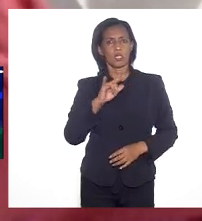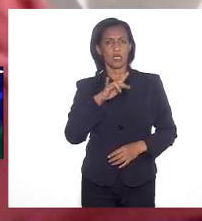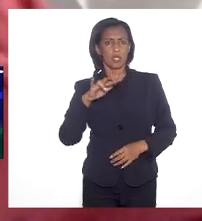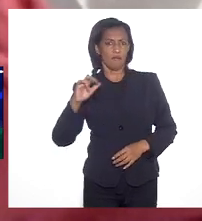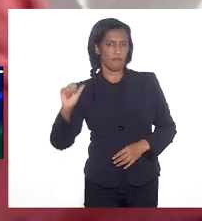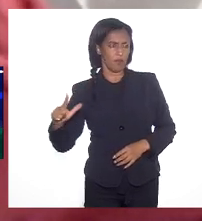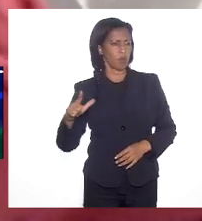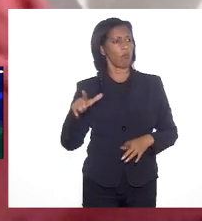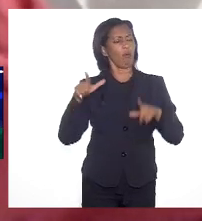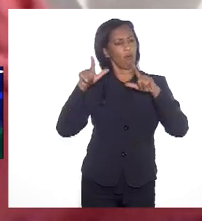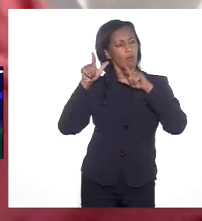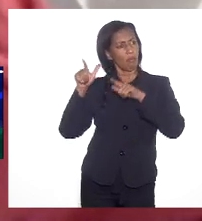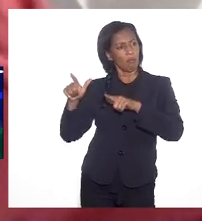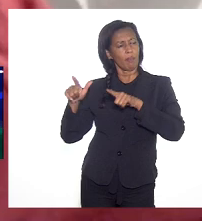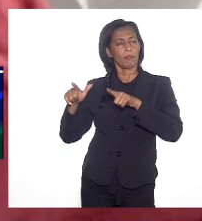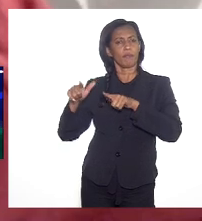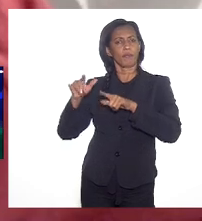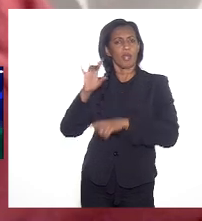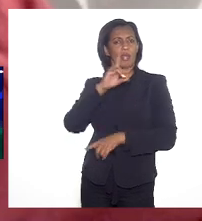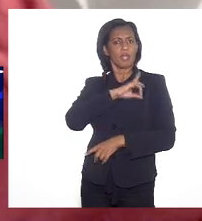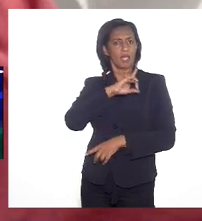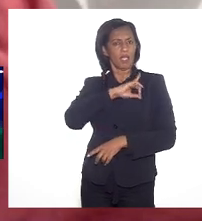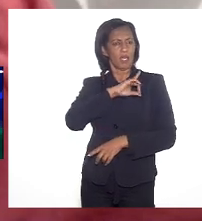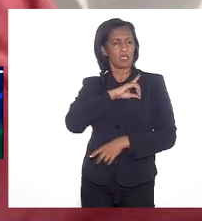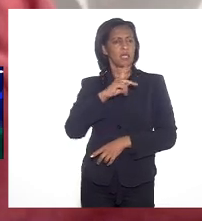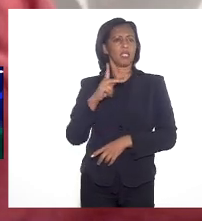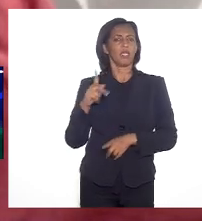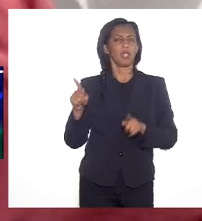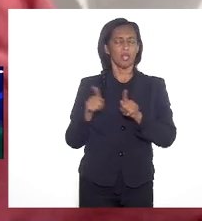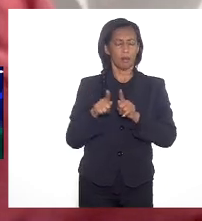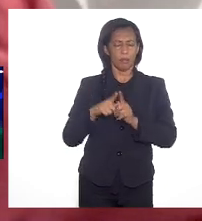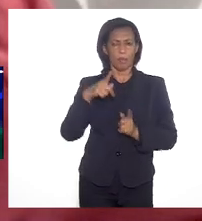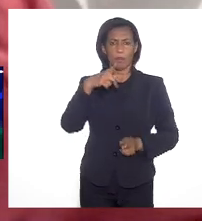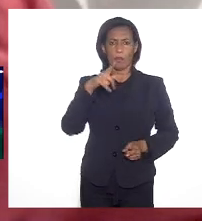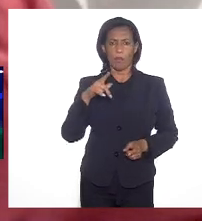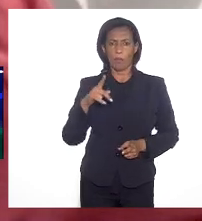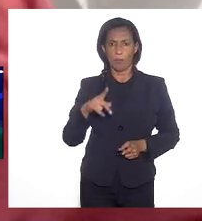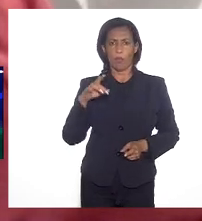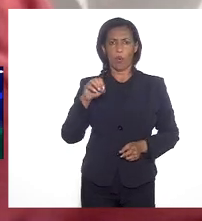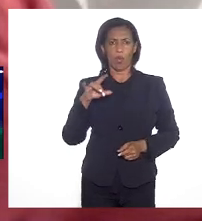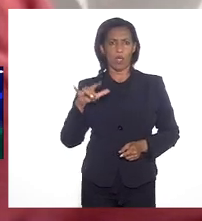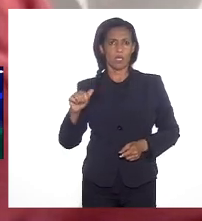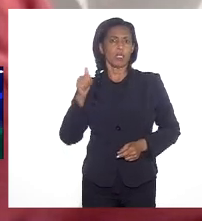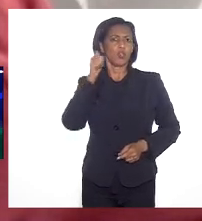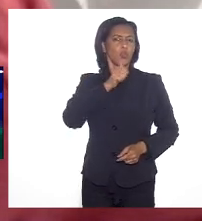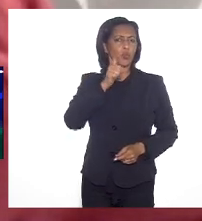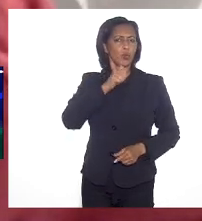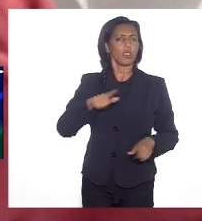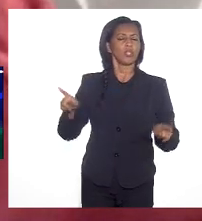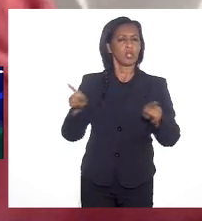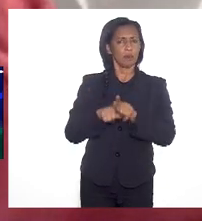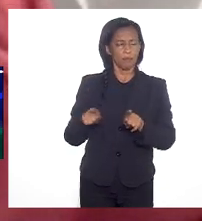Academia de Polícia, através das delegacias de polícia, especial às delegacias de mulheres, para